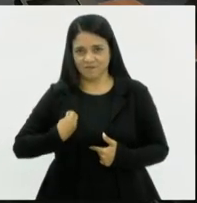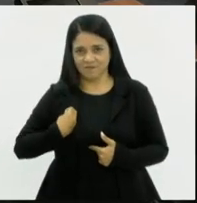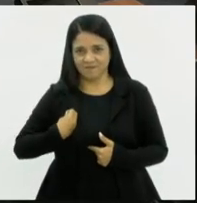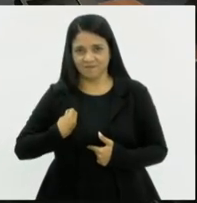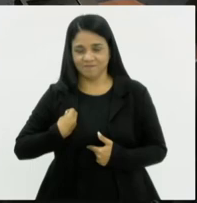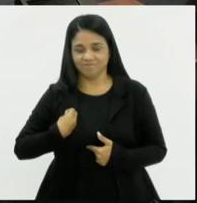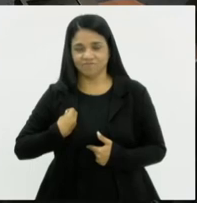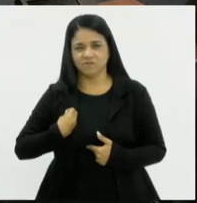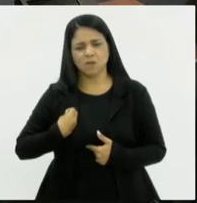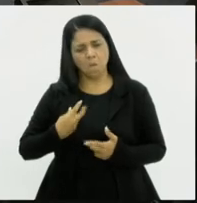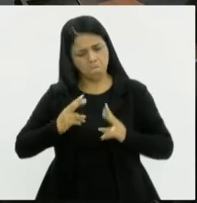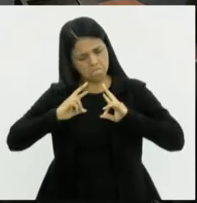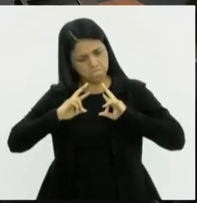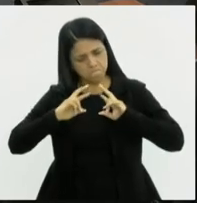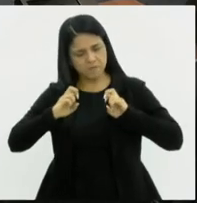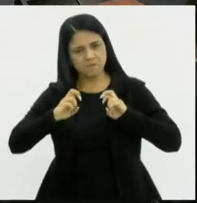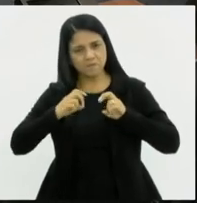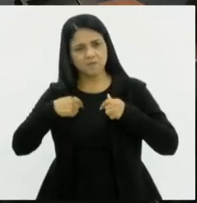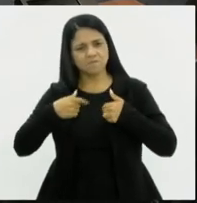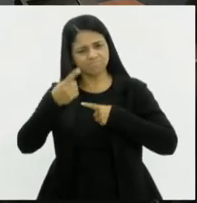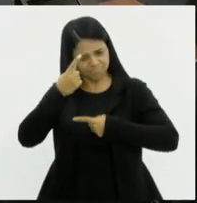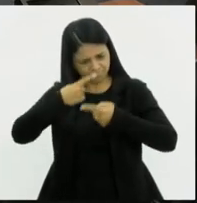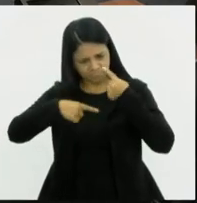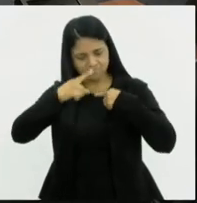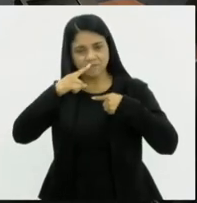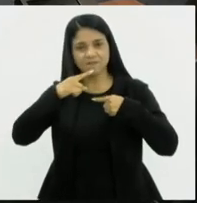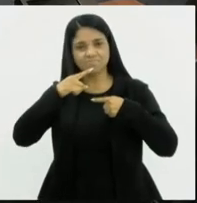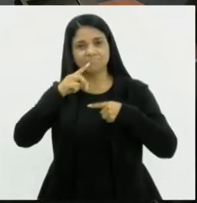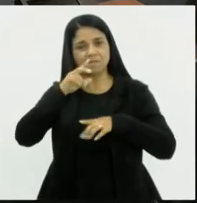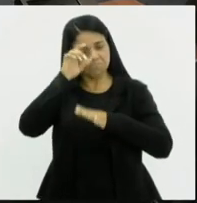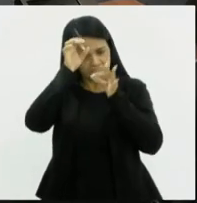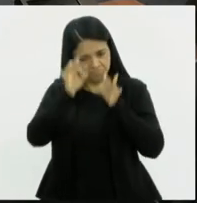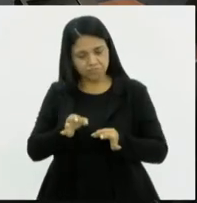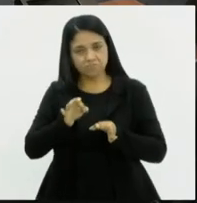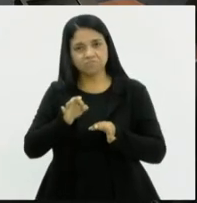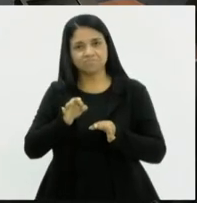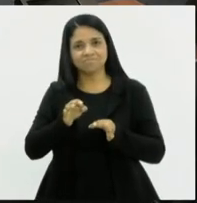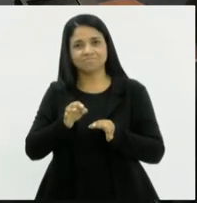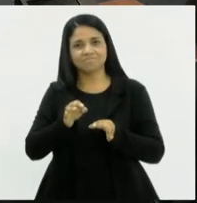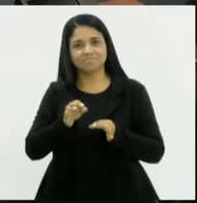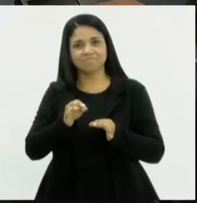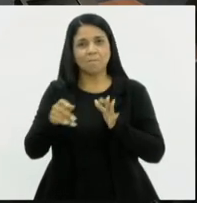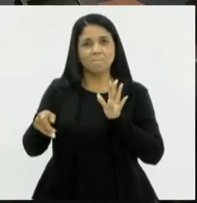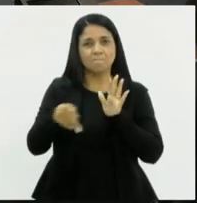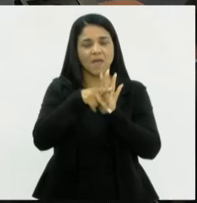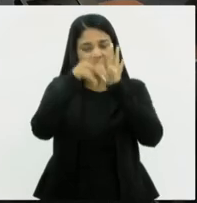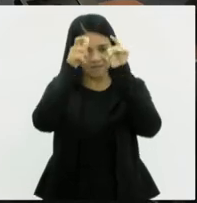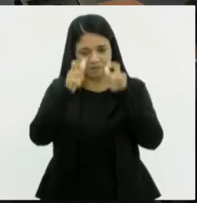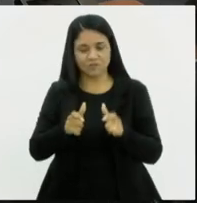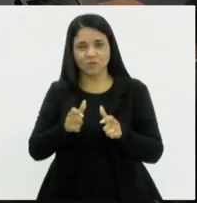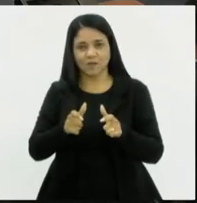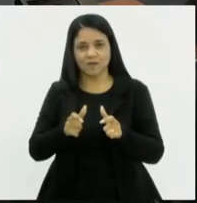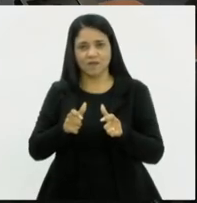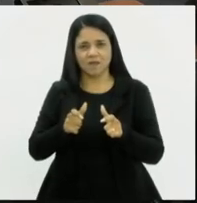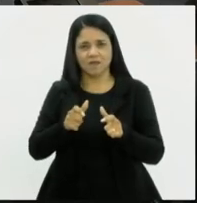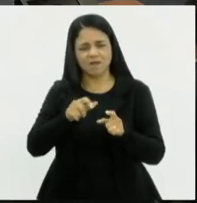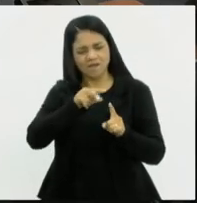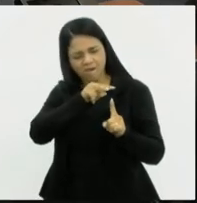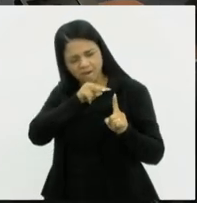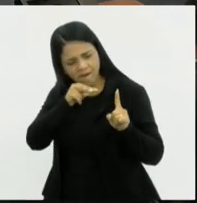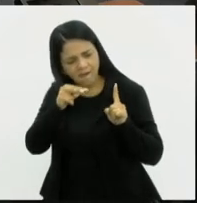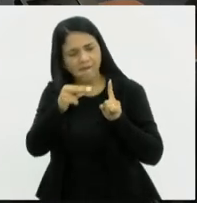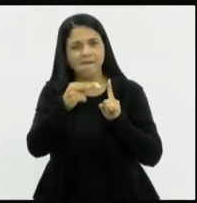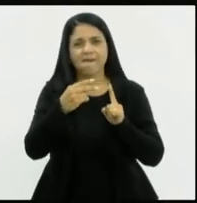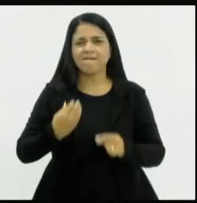que o avesso era o meu verdadeiro lugar. E me fez ver a vida com outros